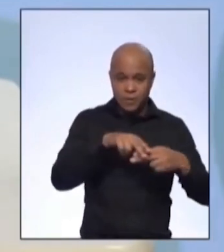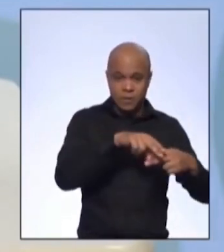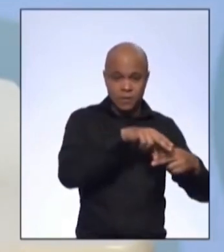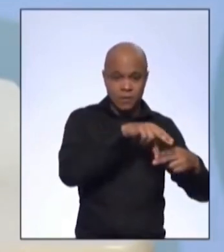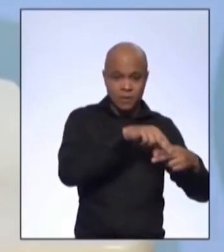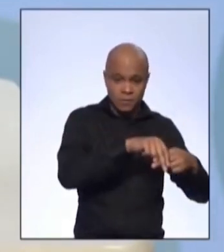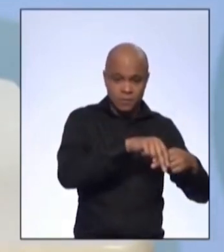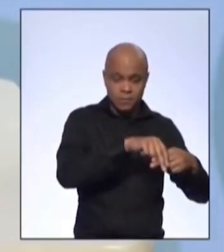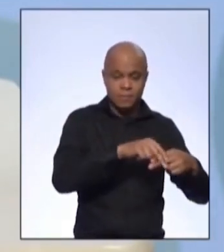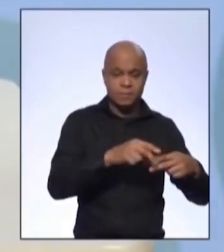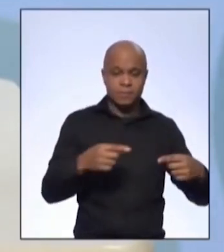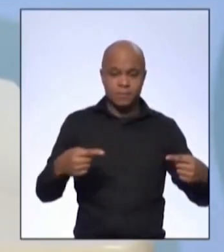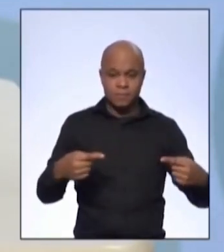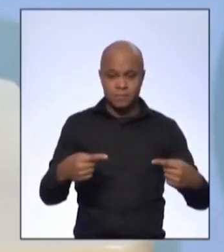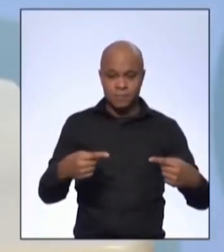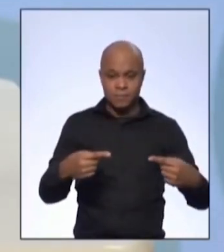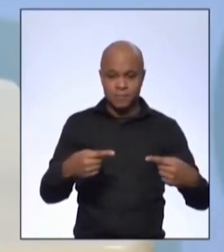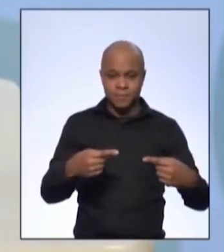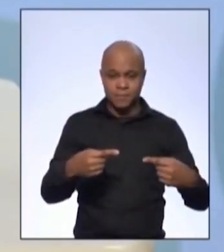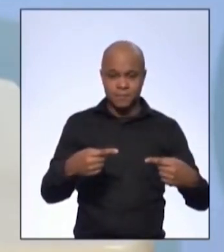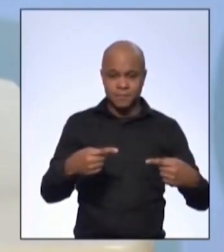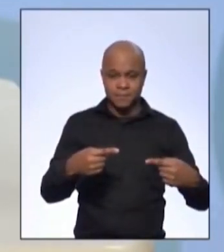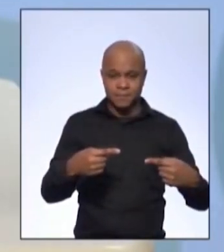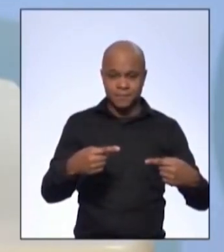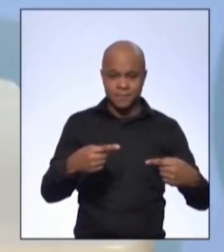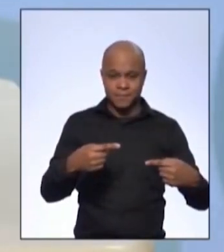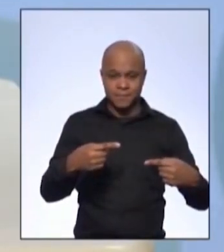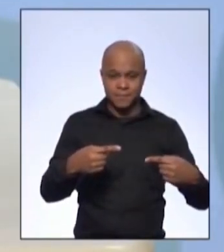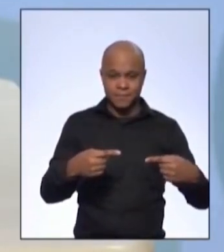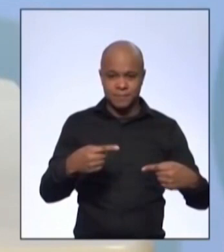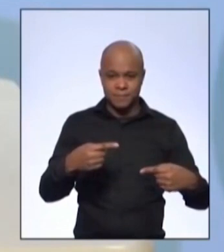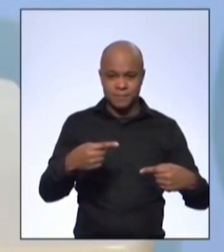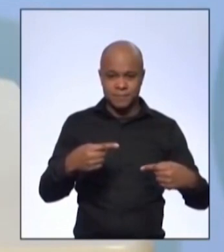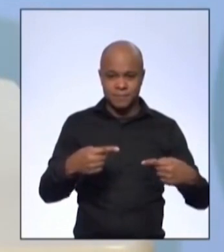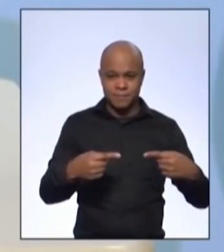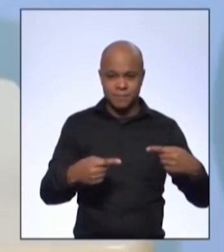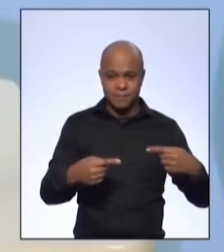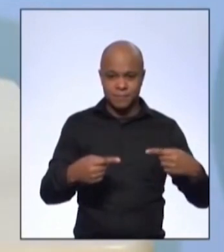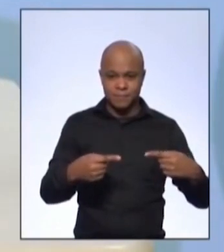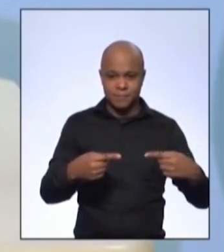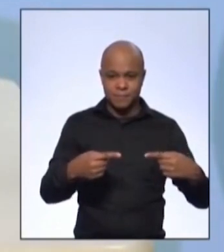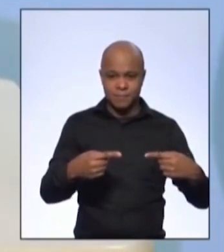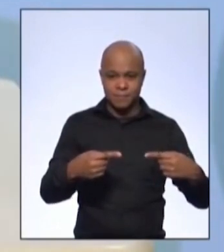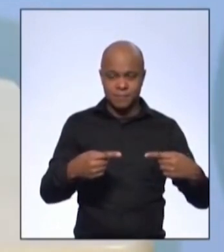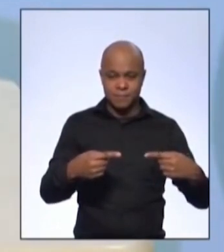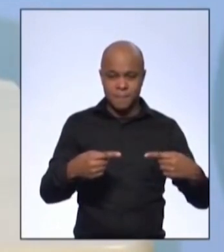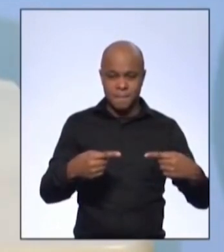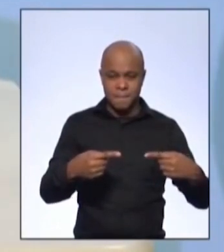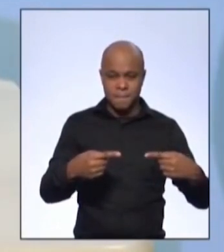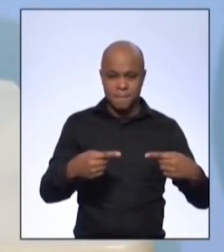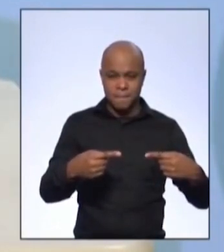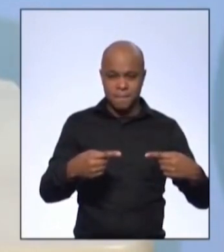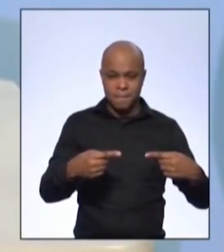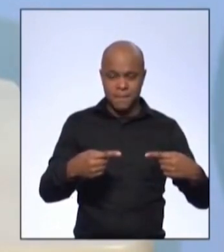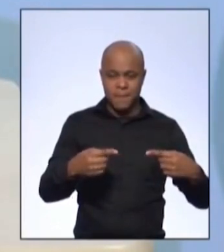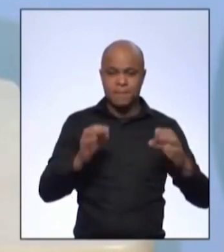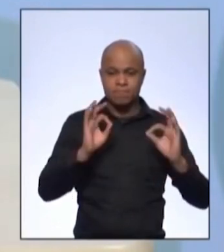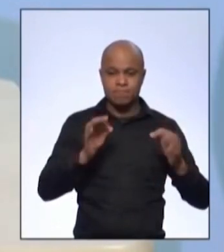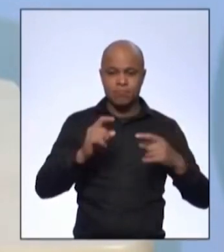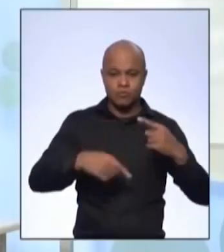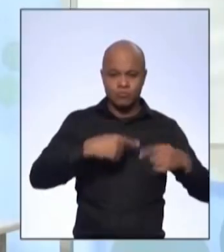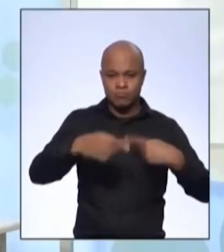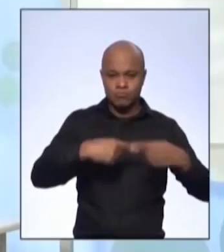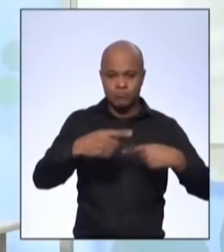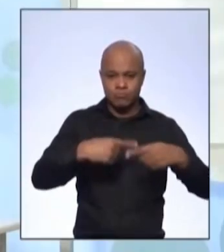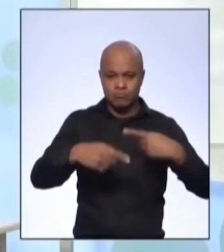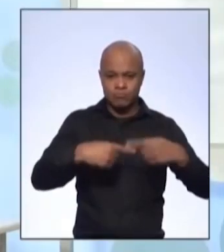uma outra no outro lado. Então, vamos dizer assim, né? Que é fechado o circuito em cima da bobina. Bom, como a bobina é